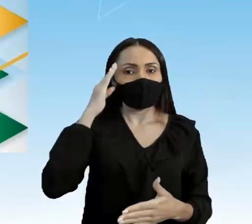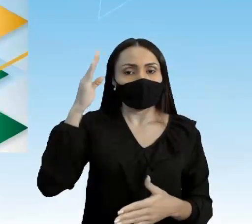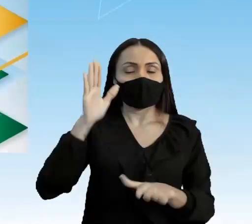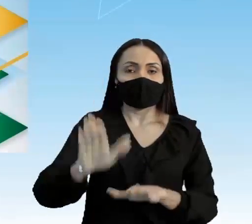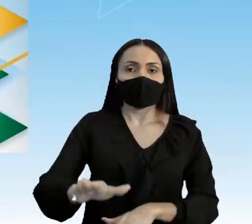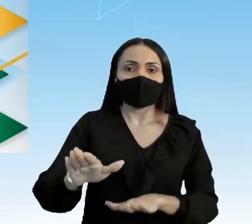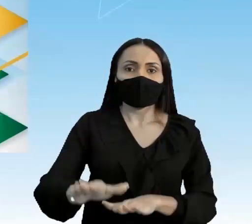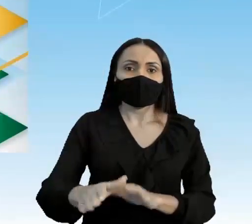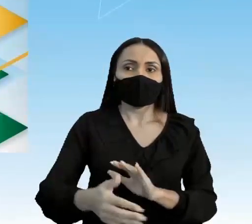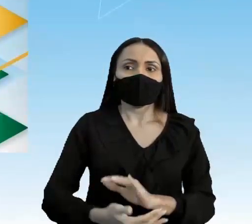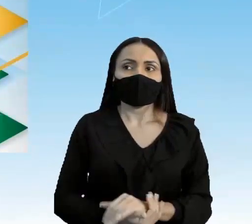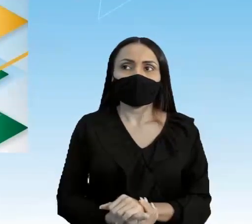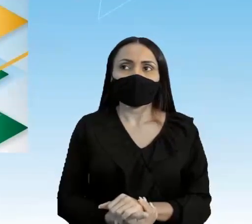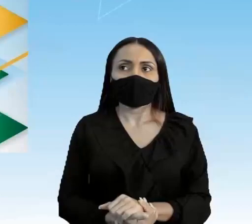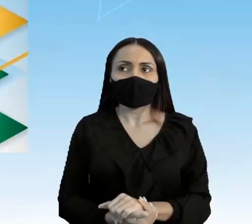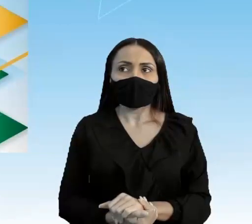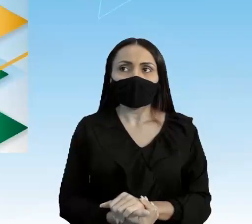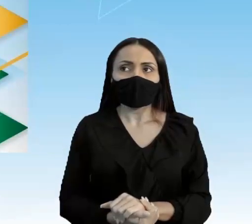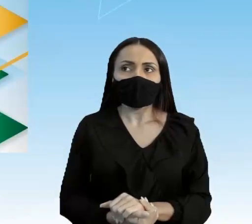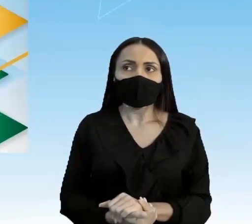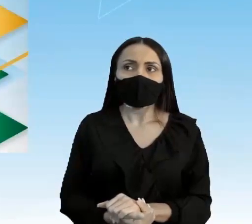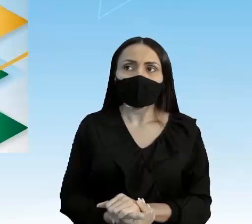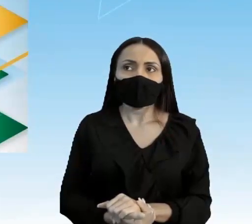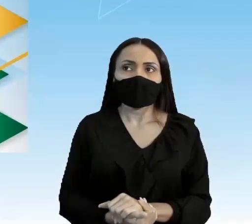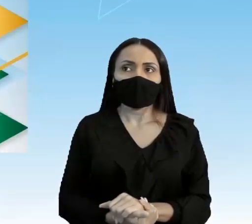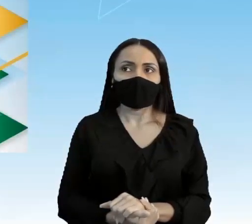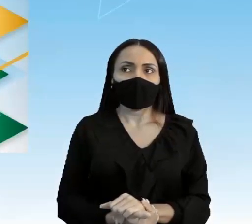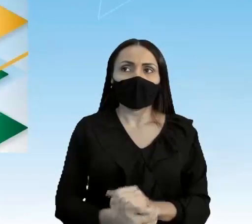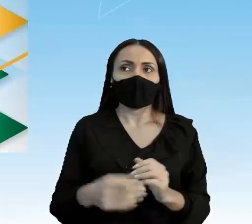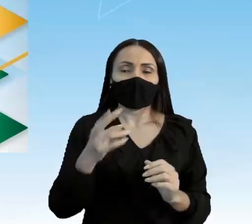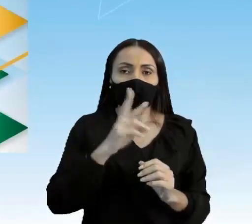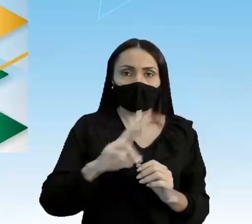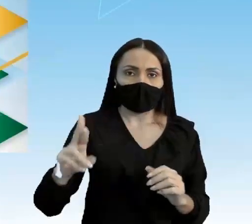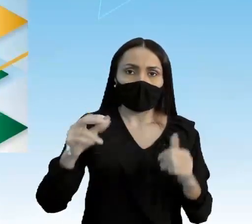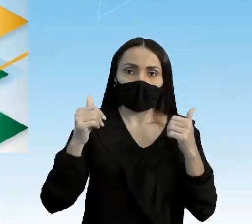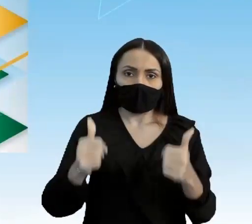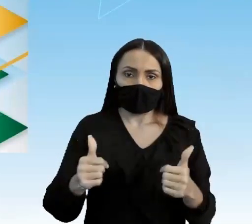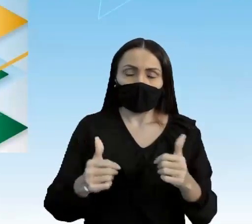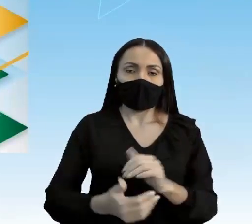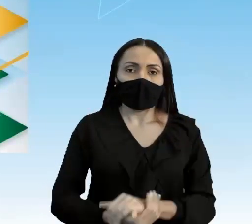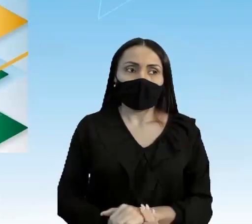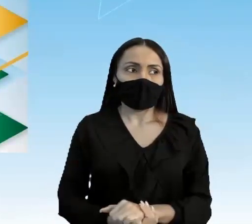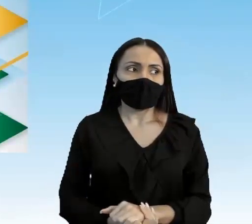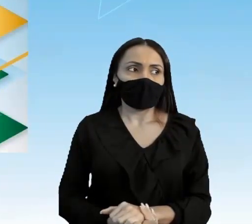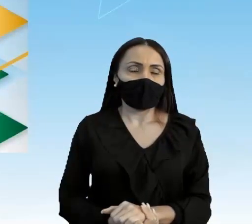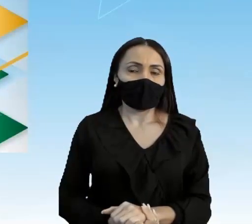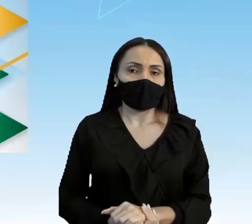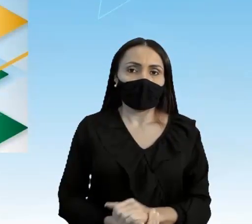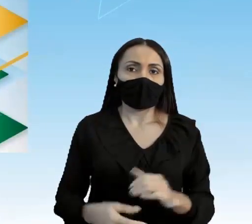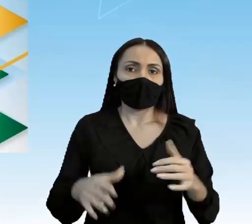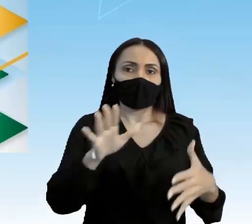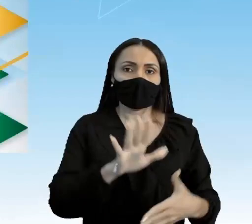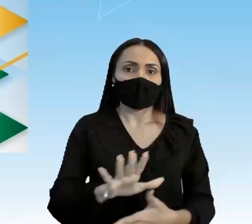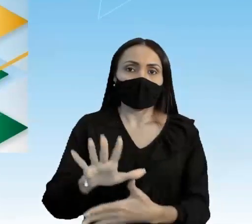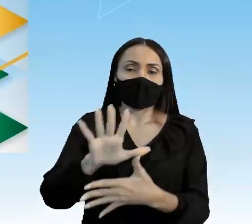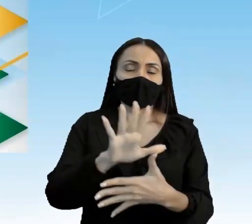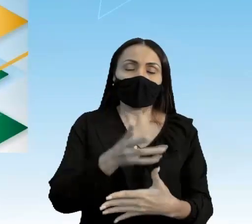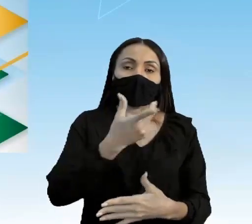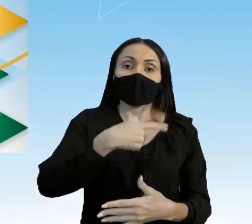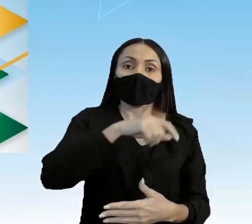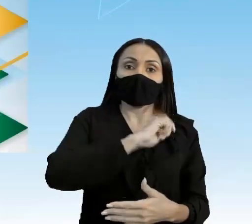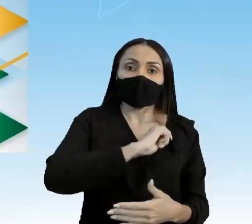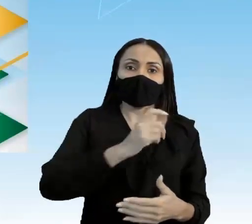imperador e proclamou a república. Então, na América